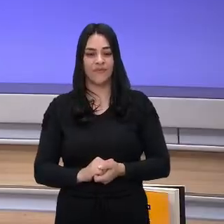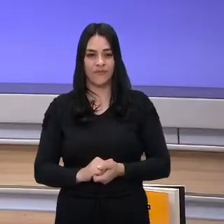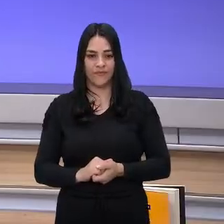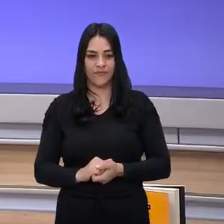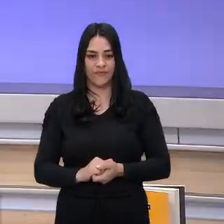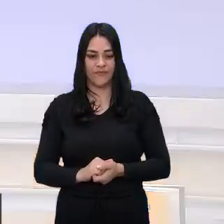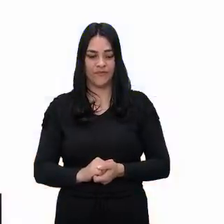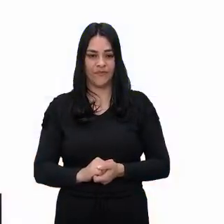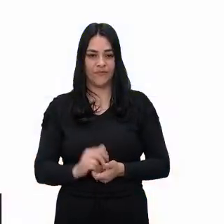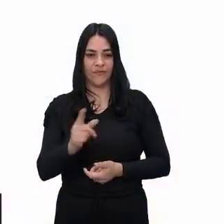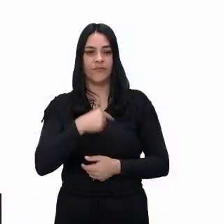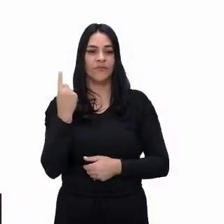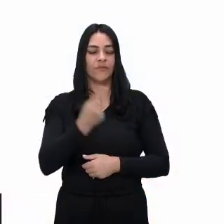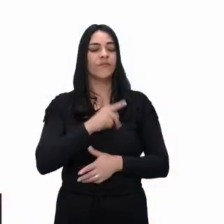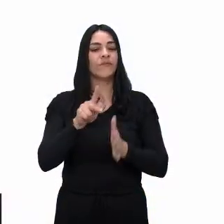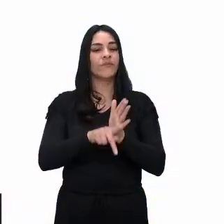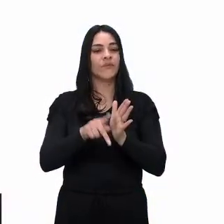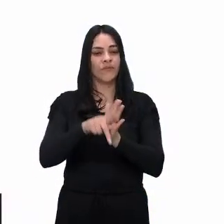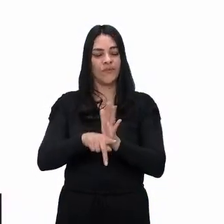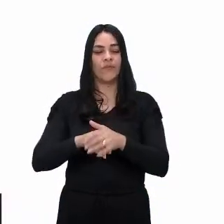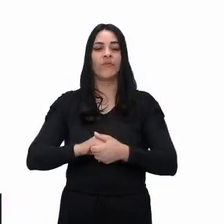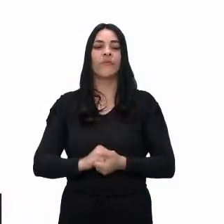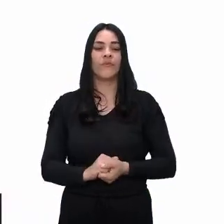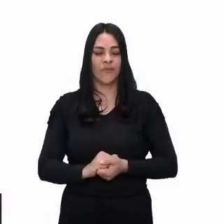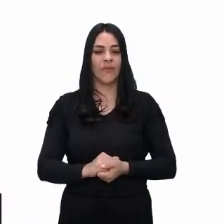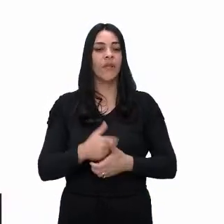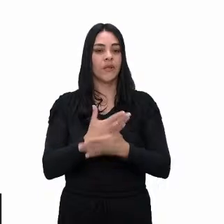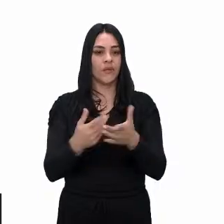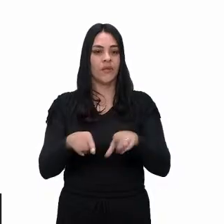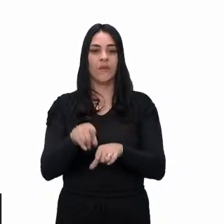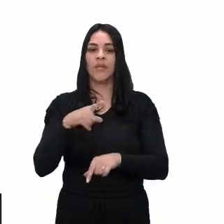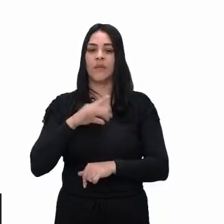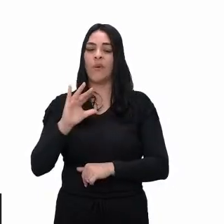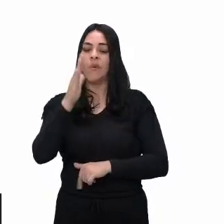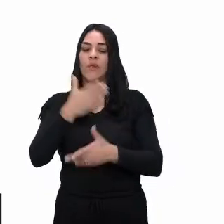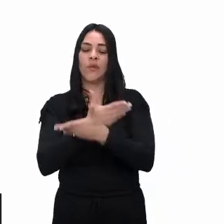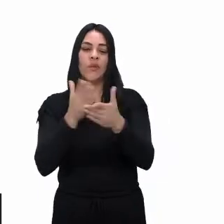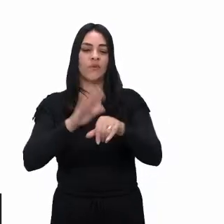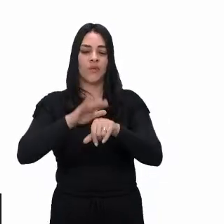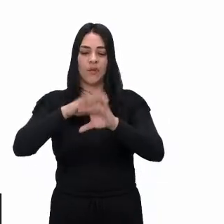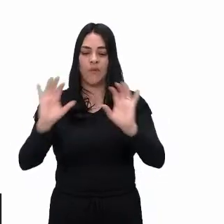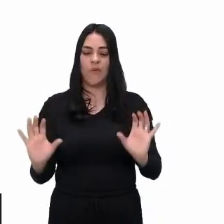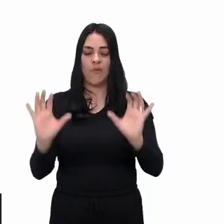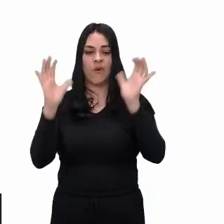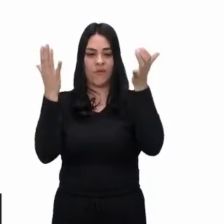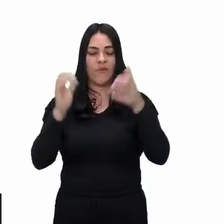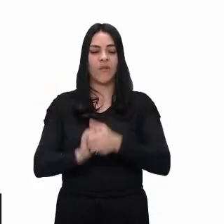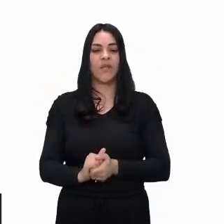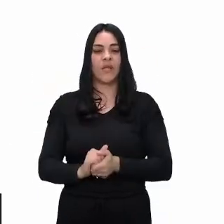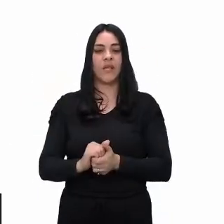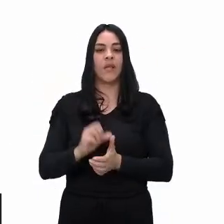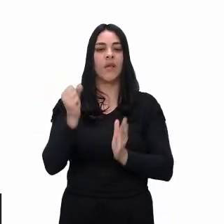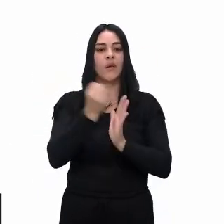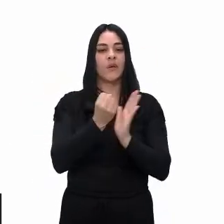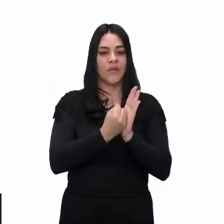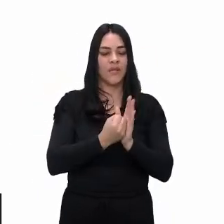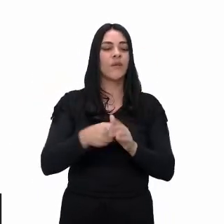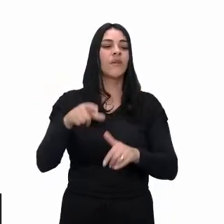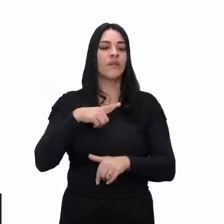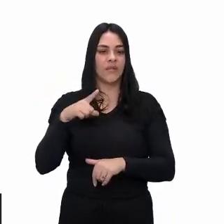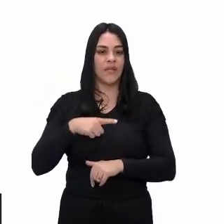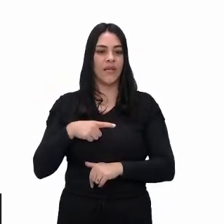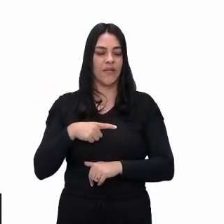Aqui um pouquinho dos nossos projetos. Né? Aqui nós temos, quando nós realizamos os eventos, nós contratamos a casinha do